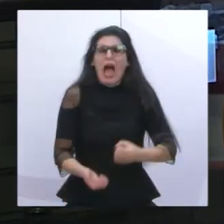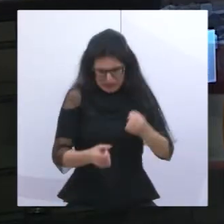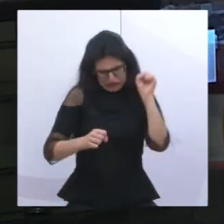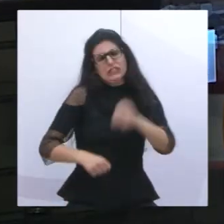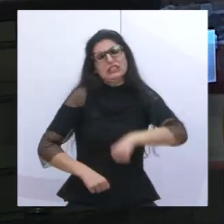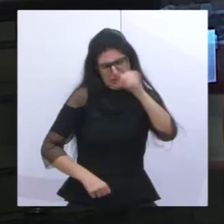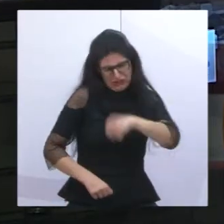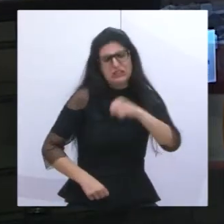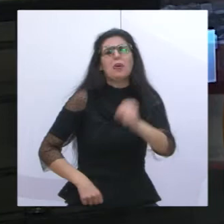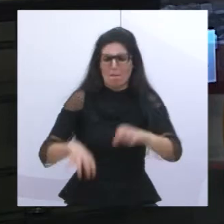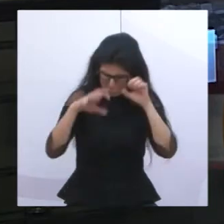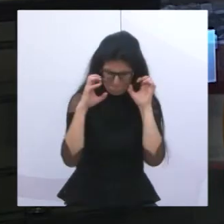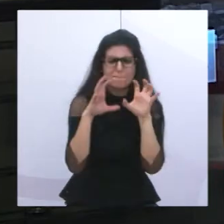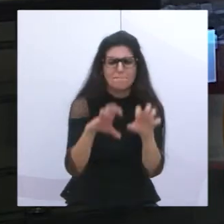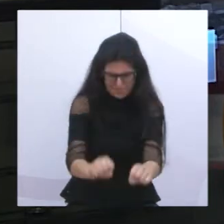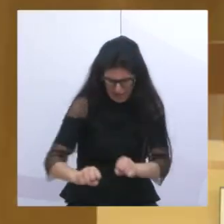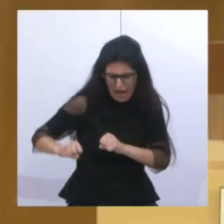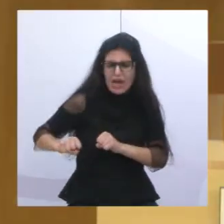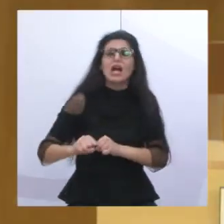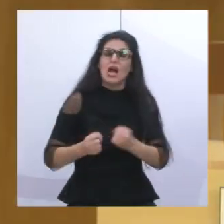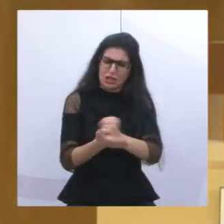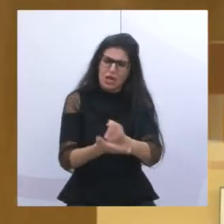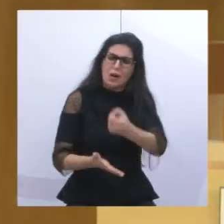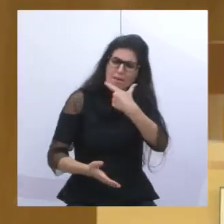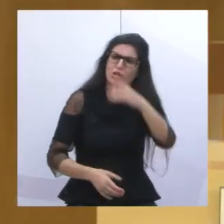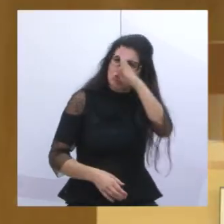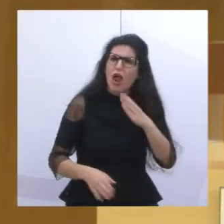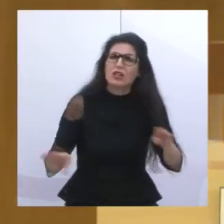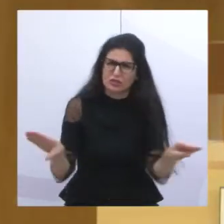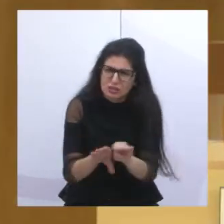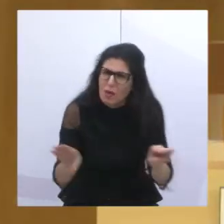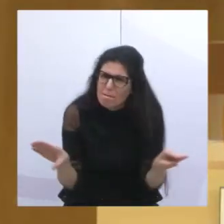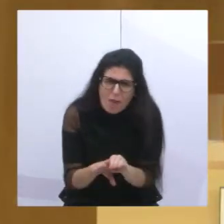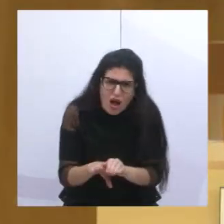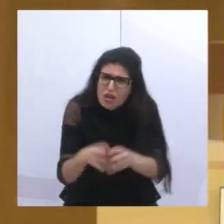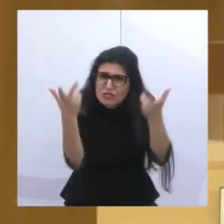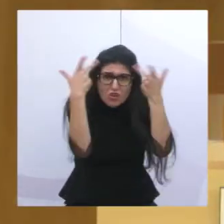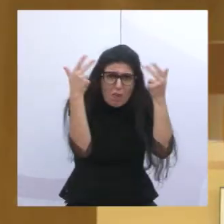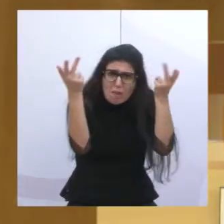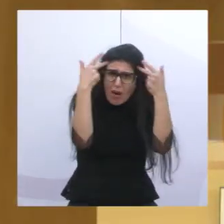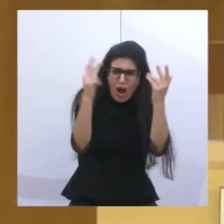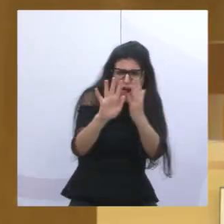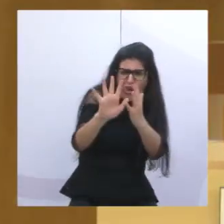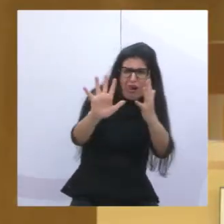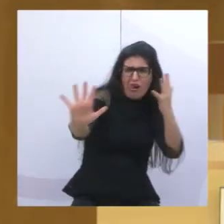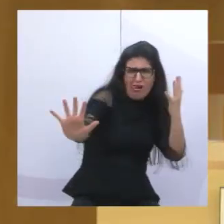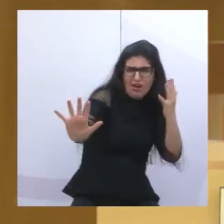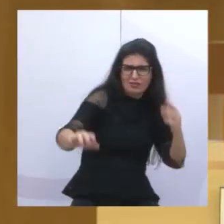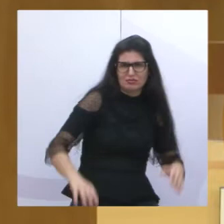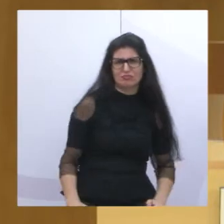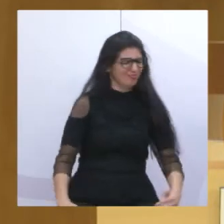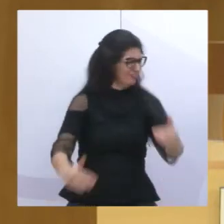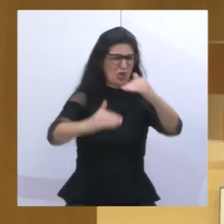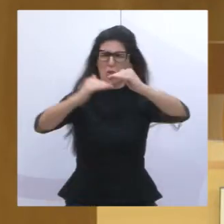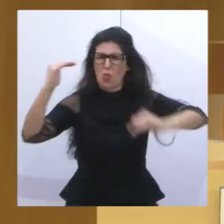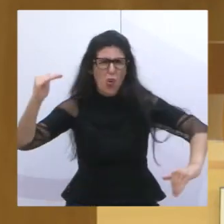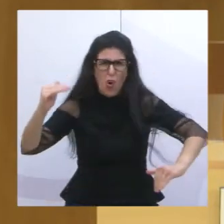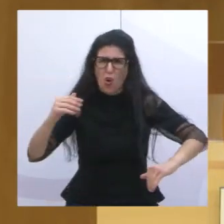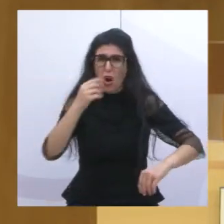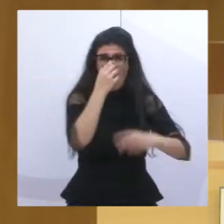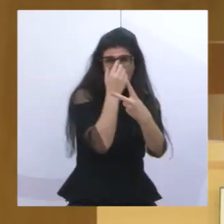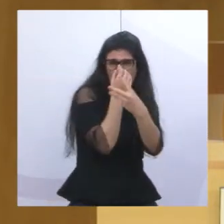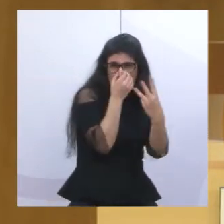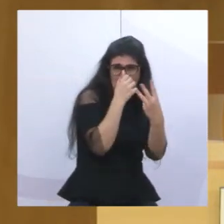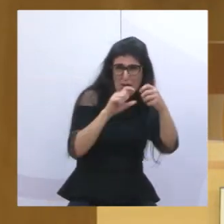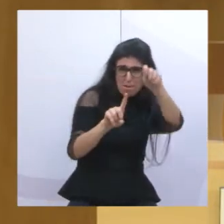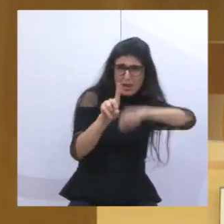proibido, porém tem que enfrentar a fila assim como os demais enfrentam. Não é justo deixar pessoas aí 2, 3 meses na